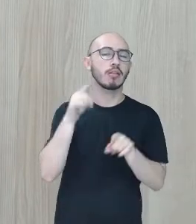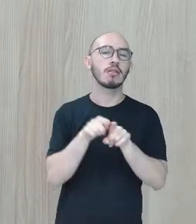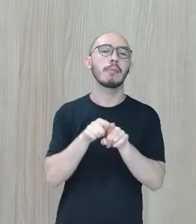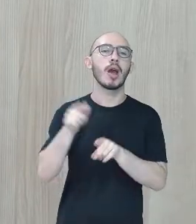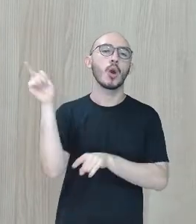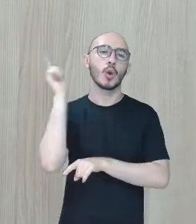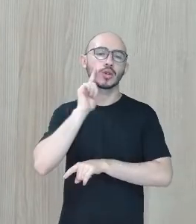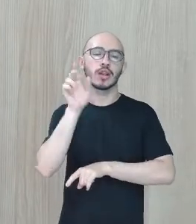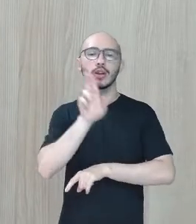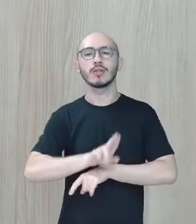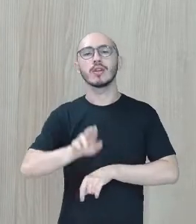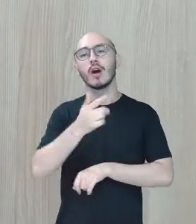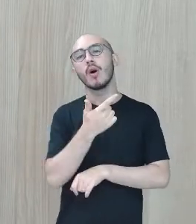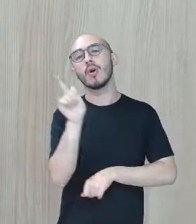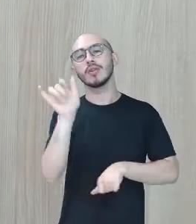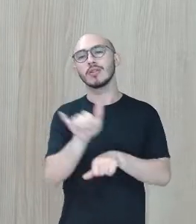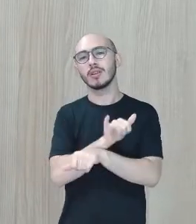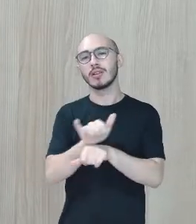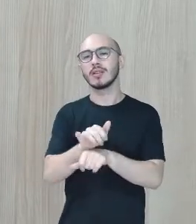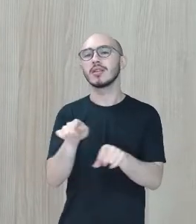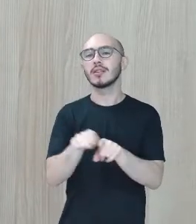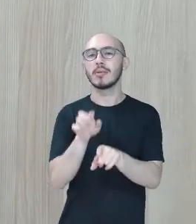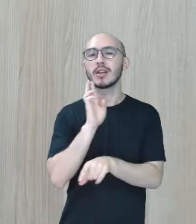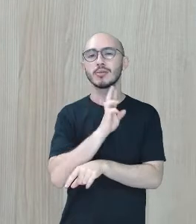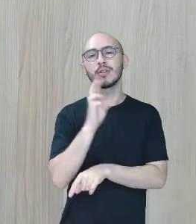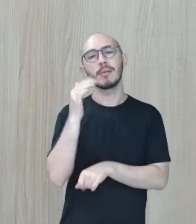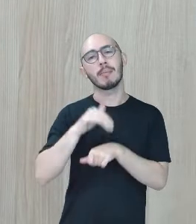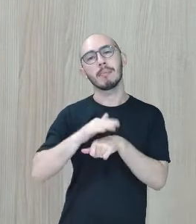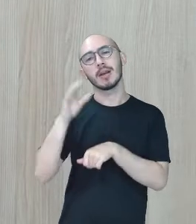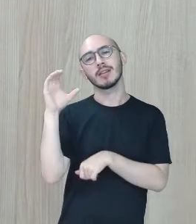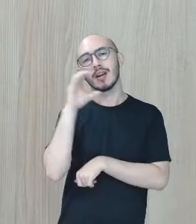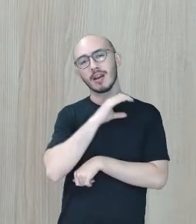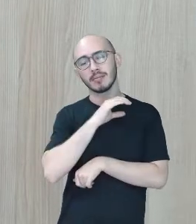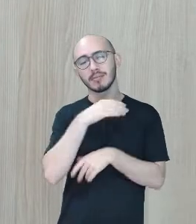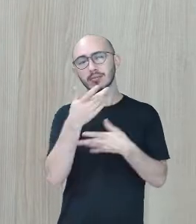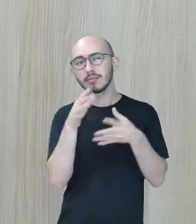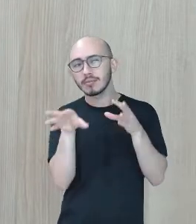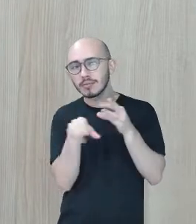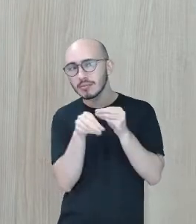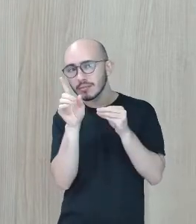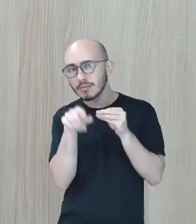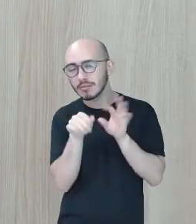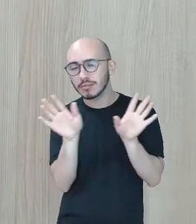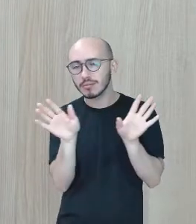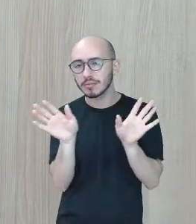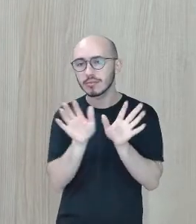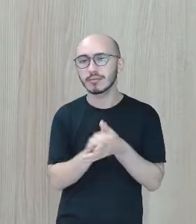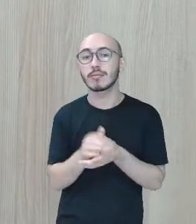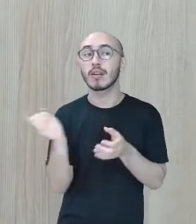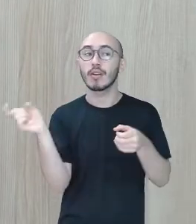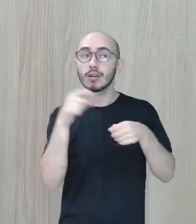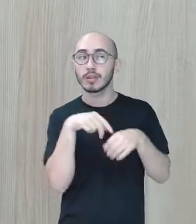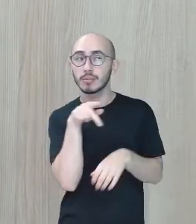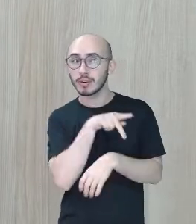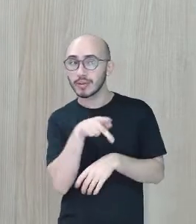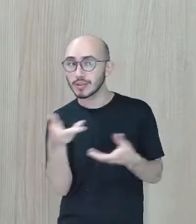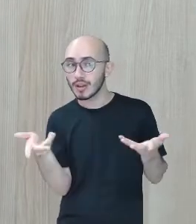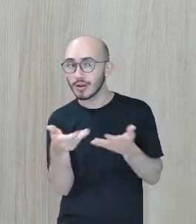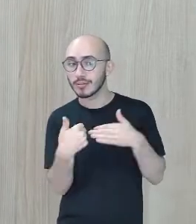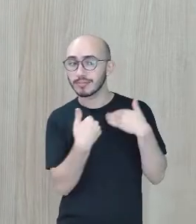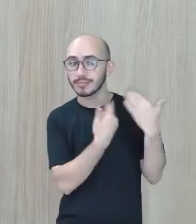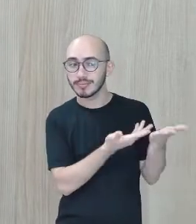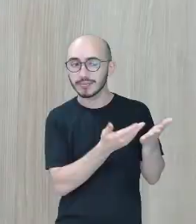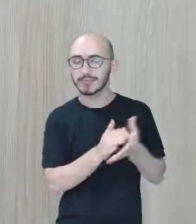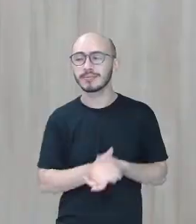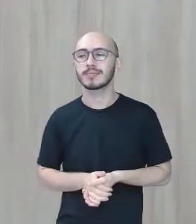consegue utilizar de outros artifícios para responder um pouquinho mais rápido, tá certo? Eu acho que não comentei rapidinho não, mas enfim. Voltando para o professor Pedro aqui,